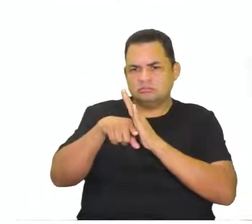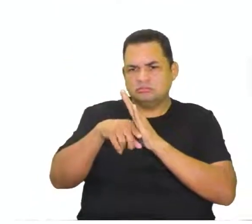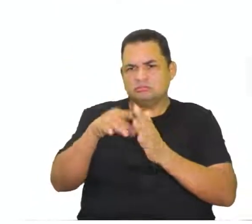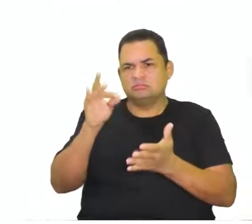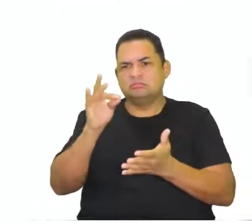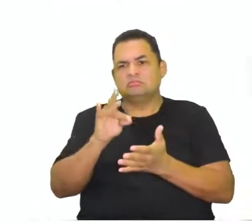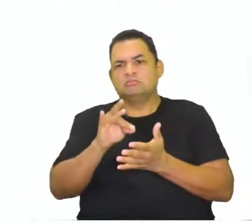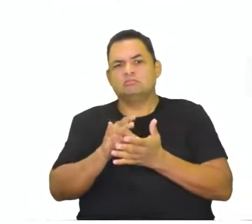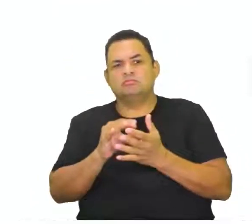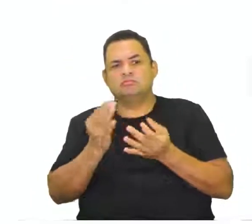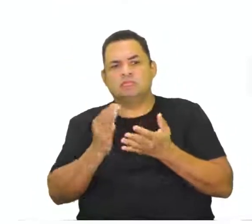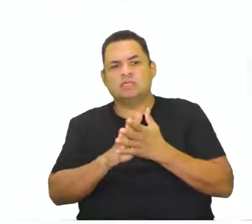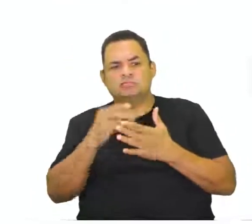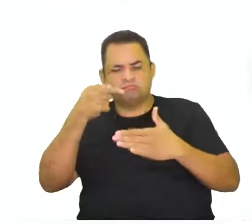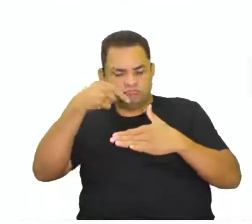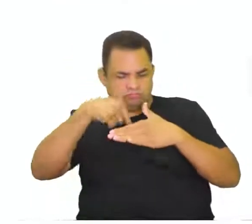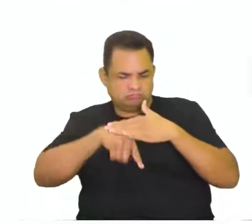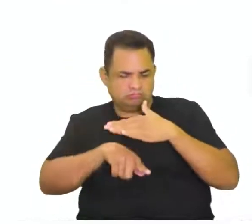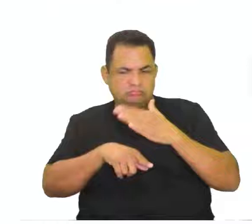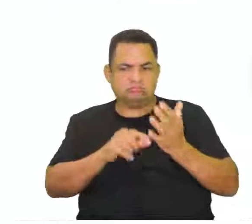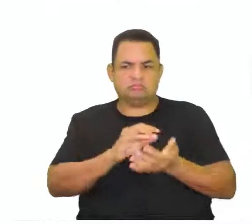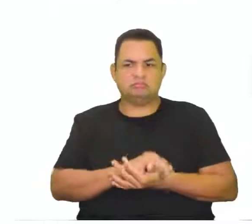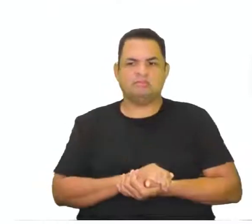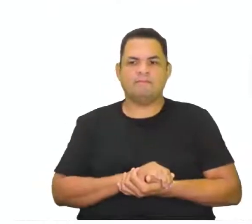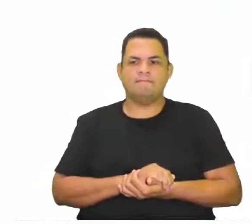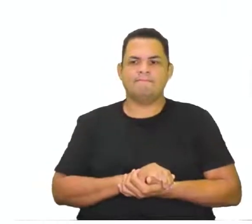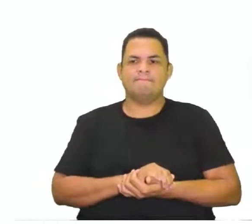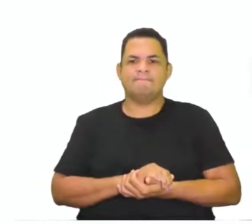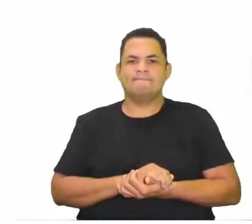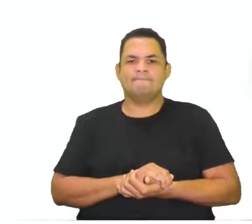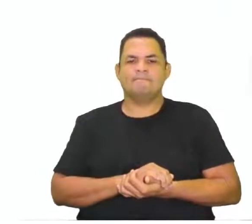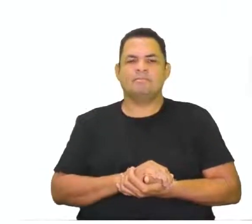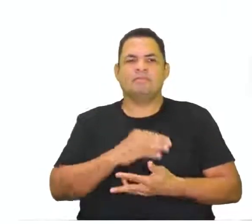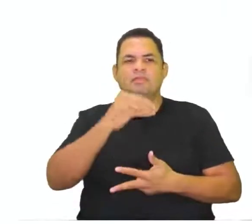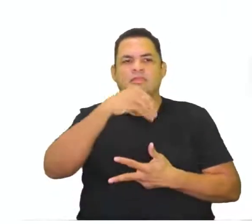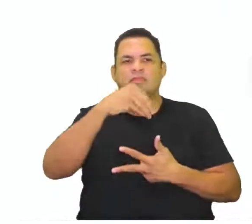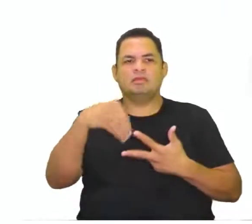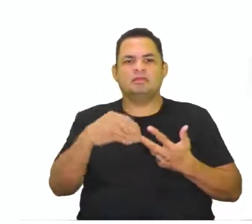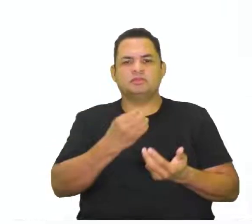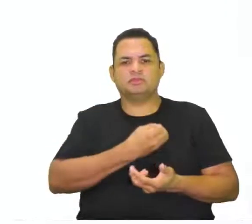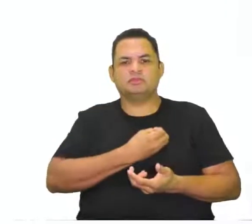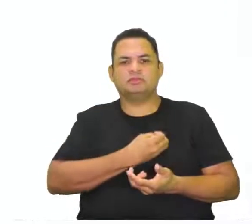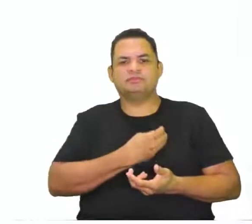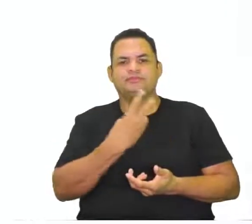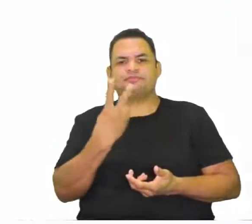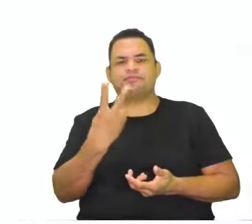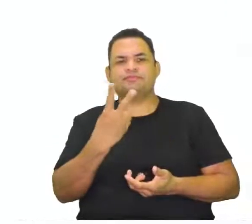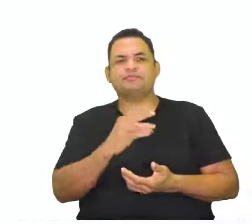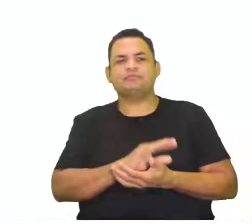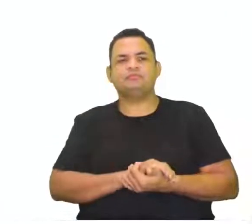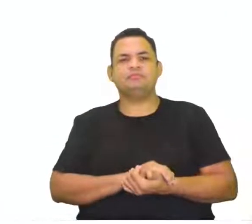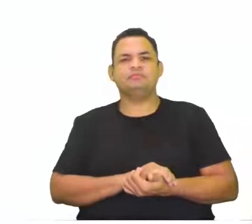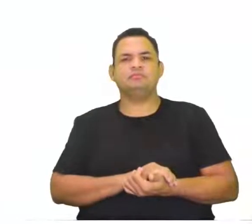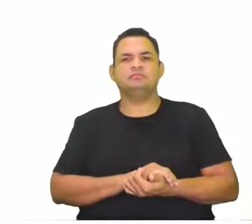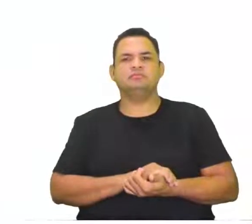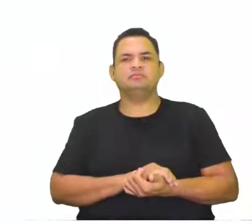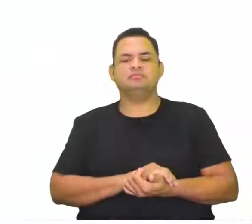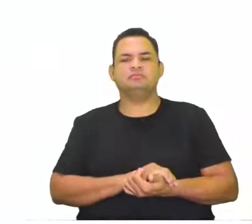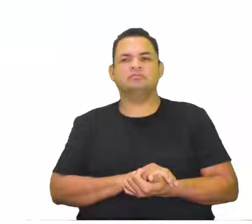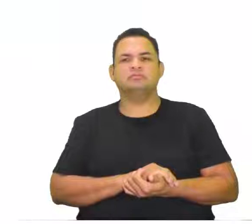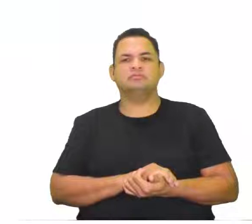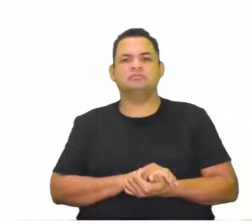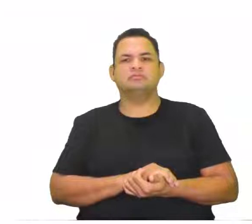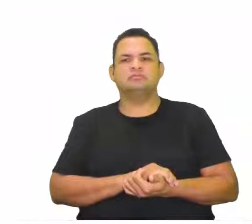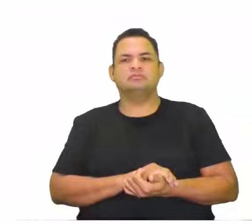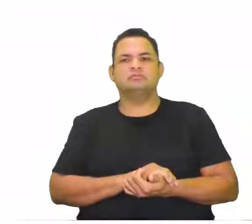esse fator de maneira mais aprofundada. E aí a gente vai para a nossa questão número 2, que é outra questão do Enem. E essa